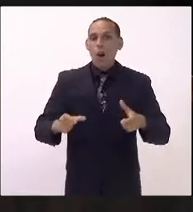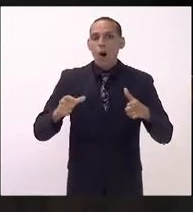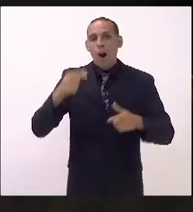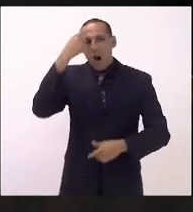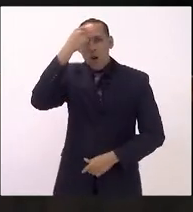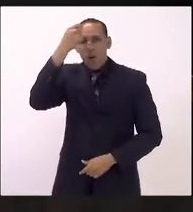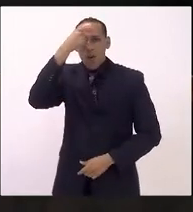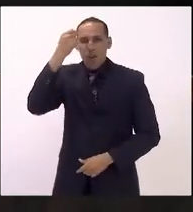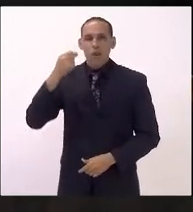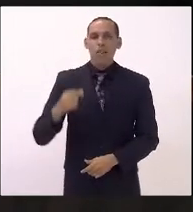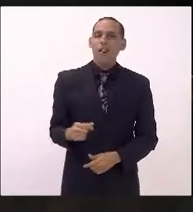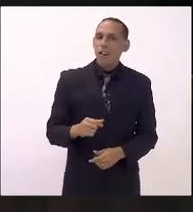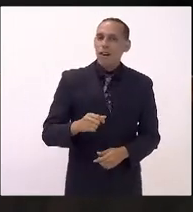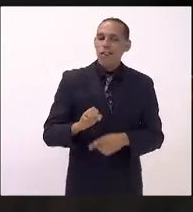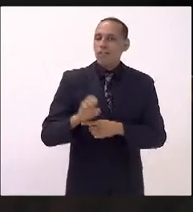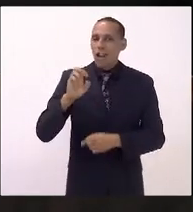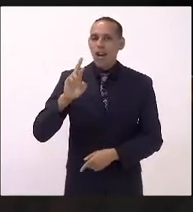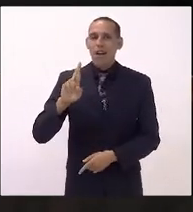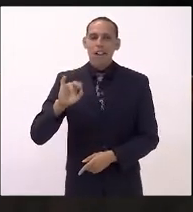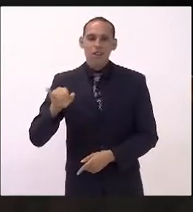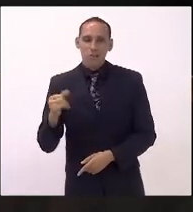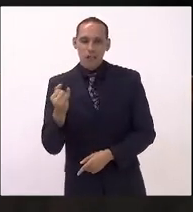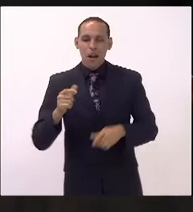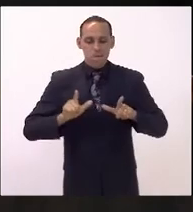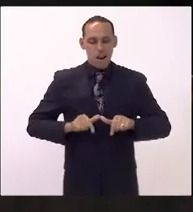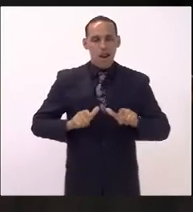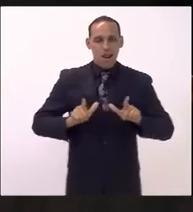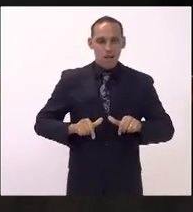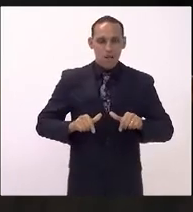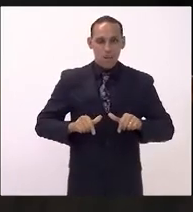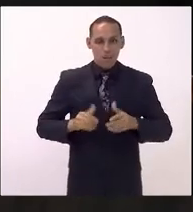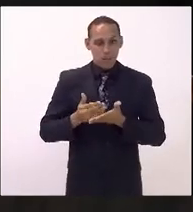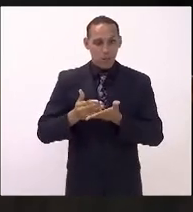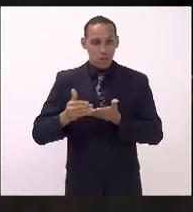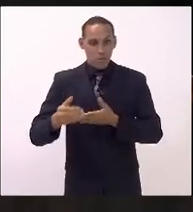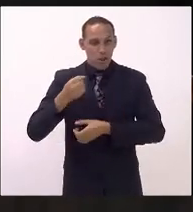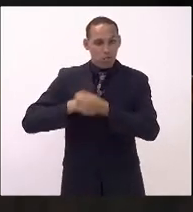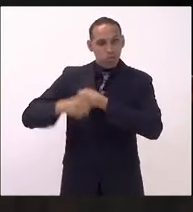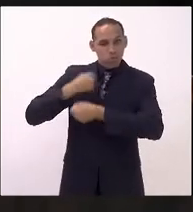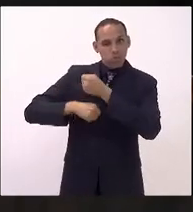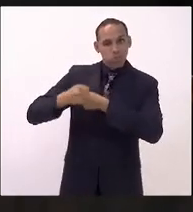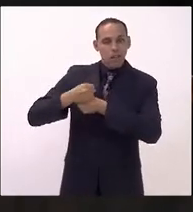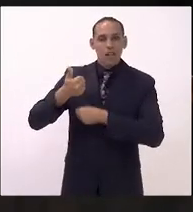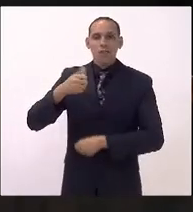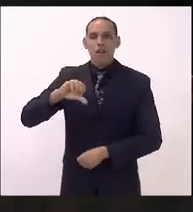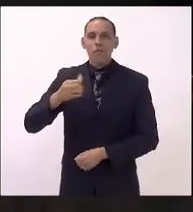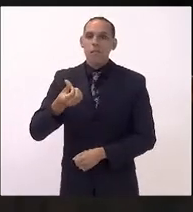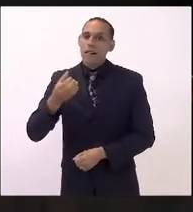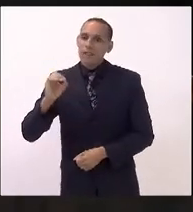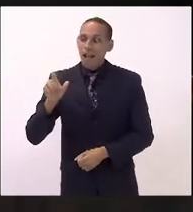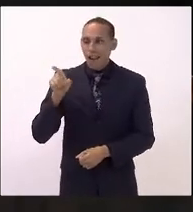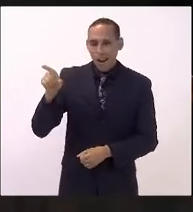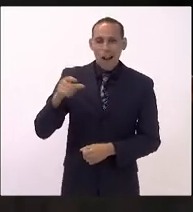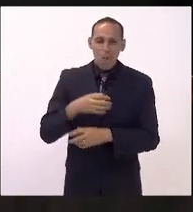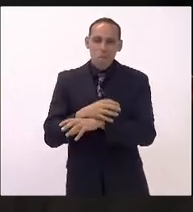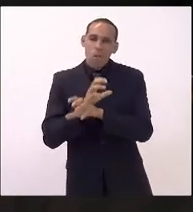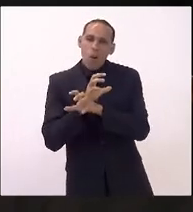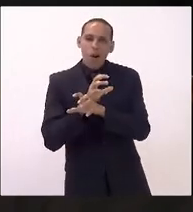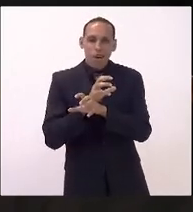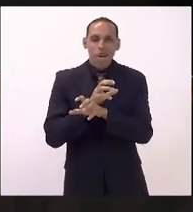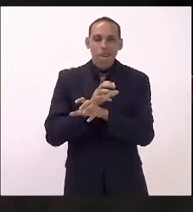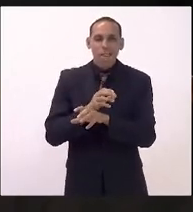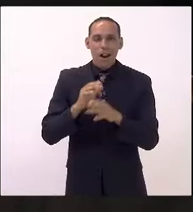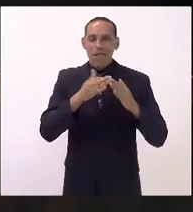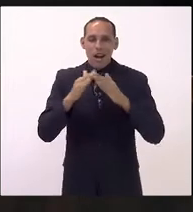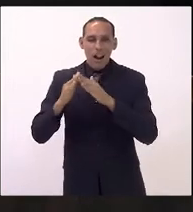do Estado do Rio de Janeiro para Bangu, no início dos anos 60. No Esqueleto, Ivanir foi criado pela mãe,